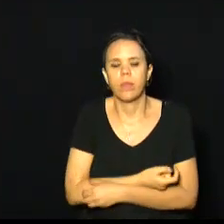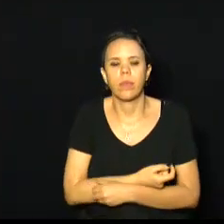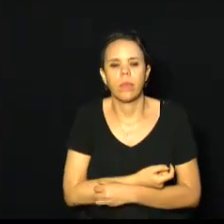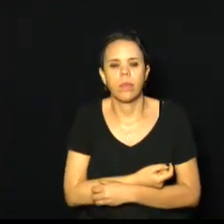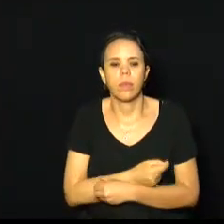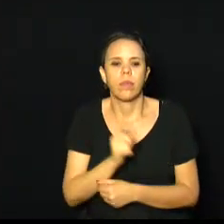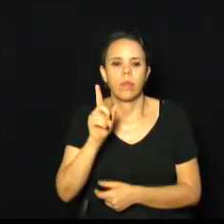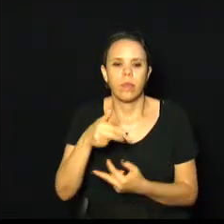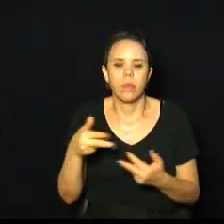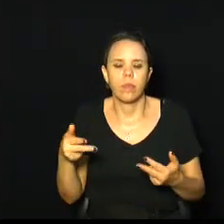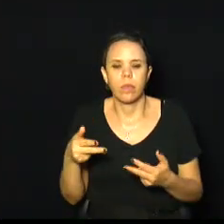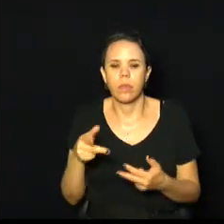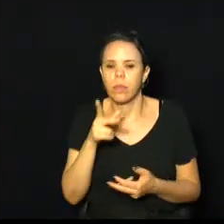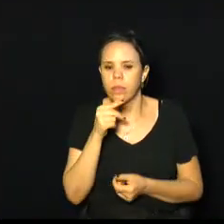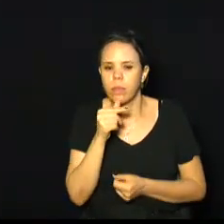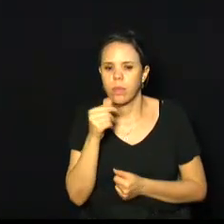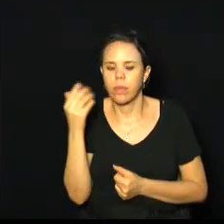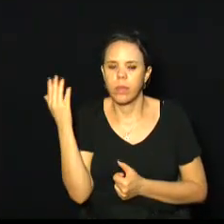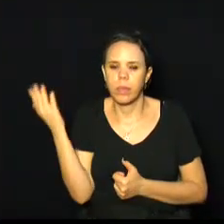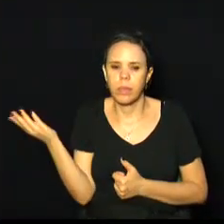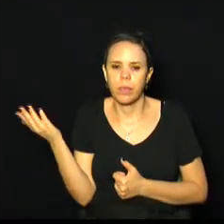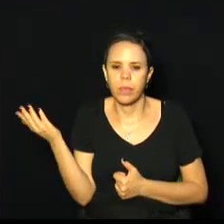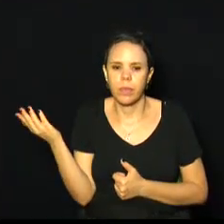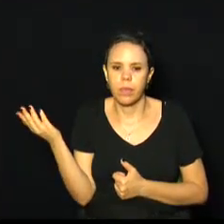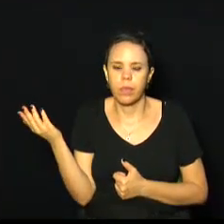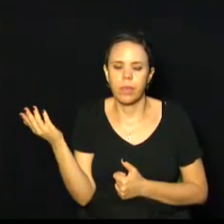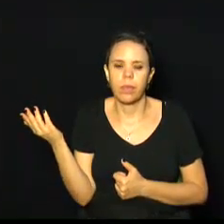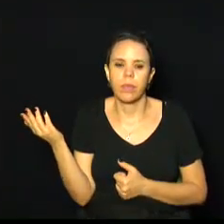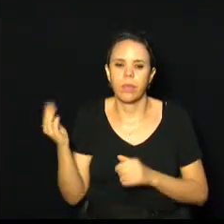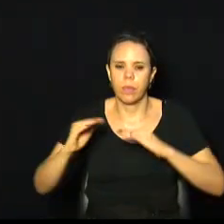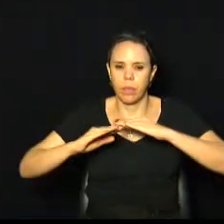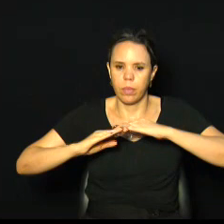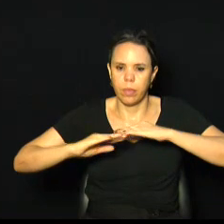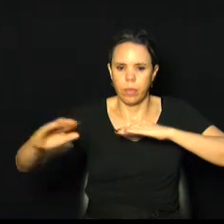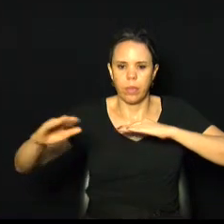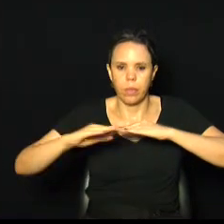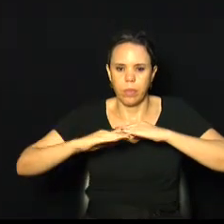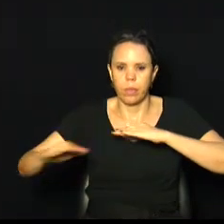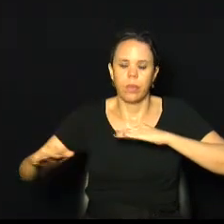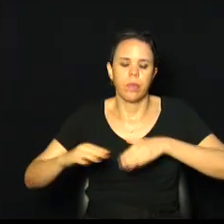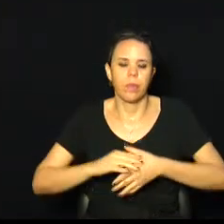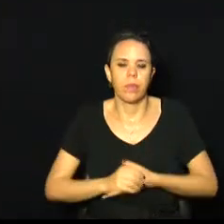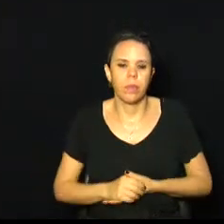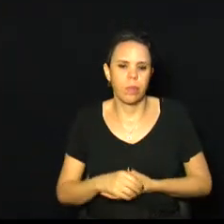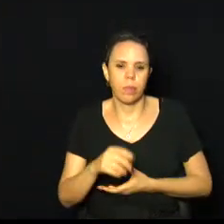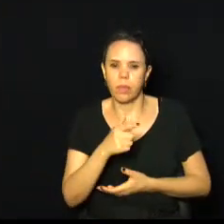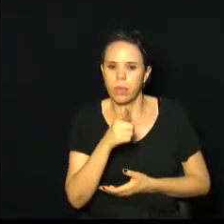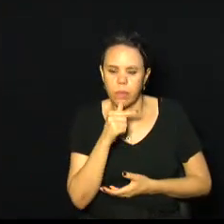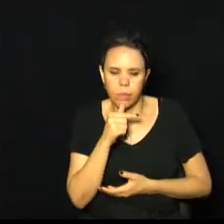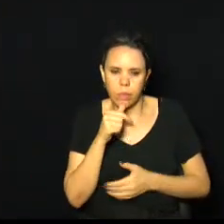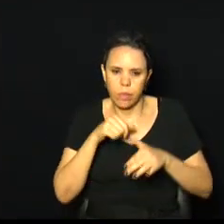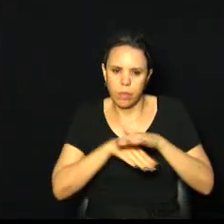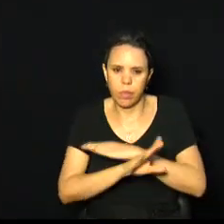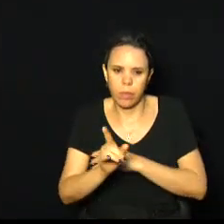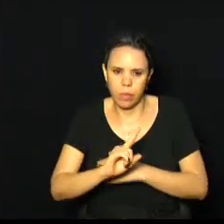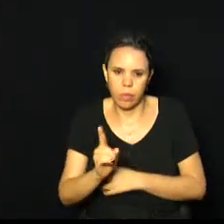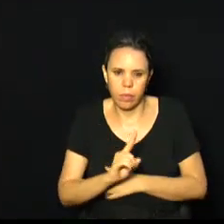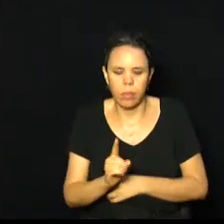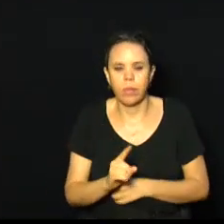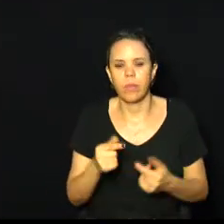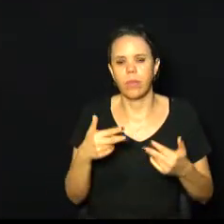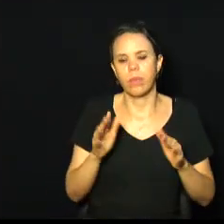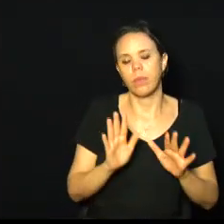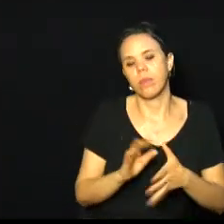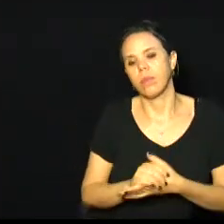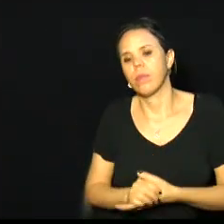uma captação de água de superfície, né? Não água subterrânea, água de